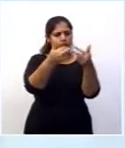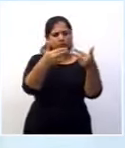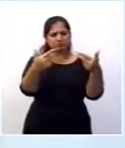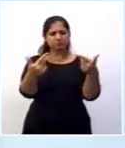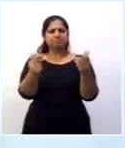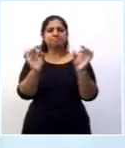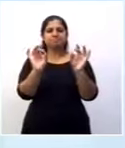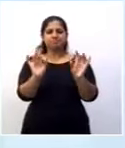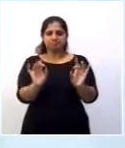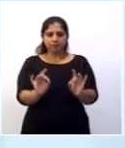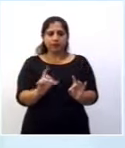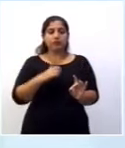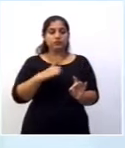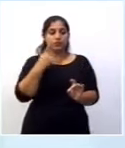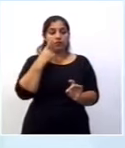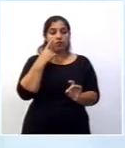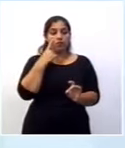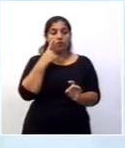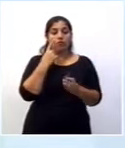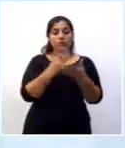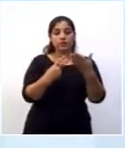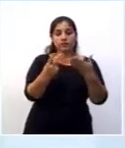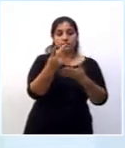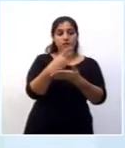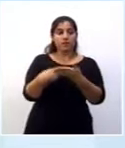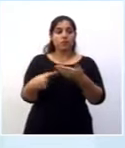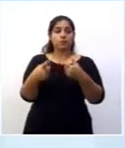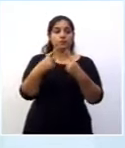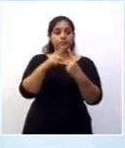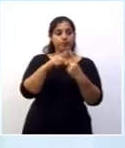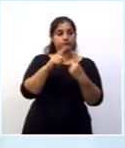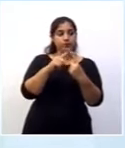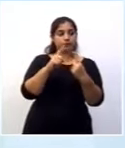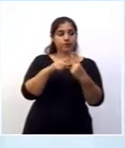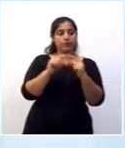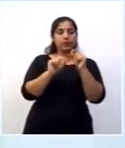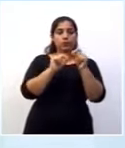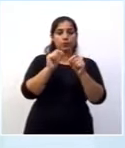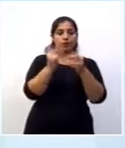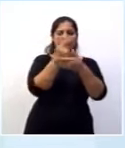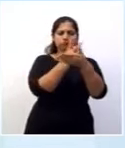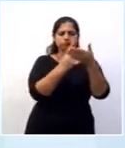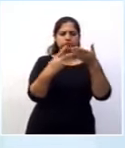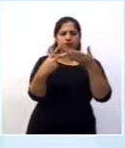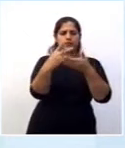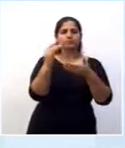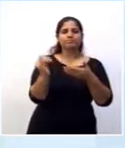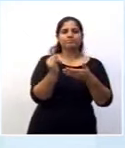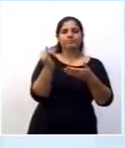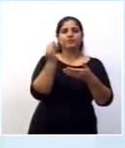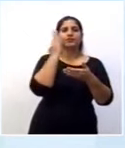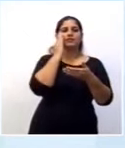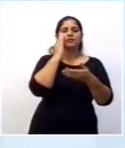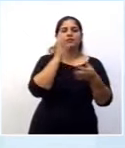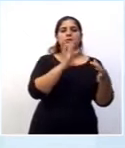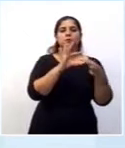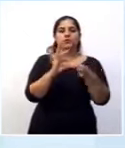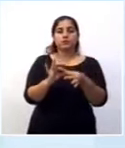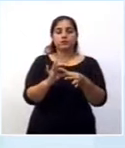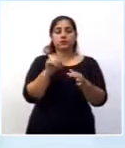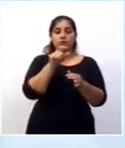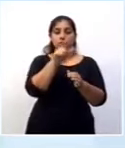riquíssima. Aí nós podemos ver duas imagens, né? A primeira que é um desenho que é super importante a gente